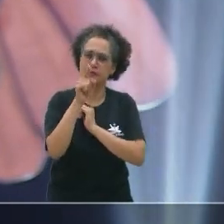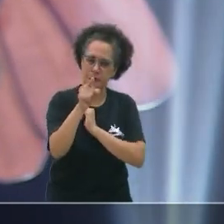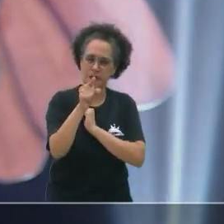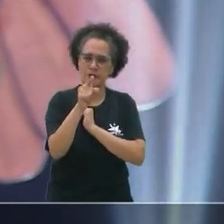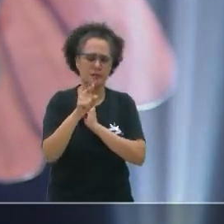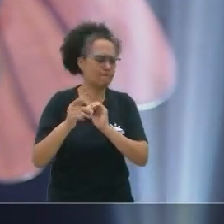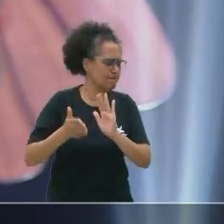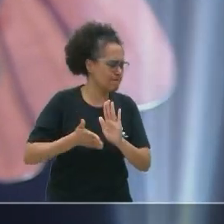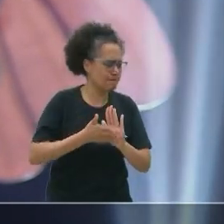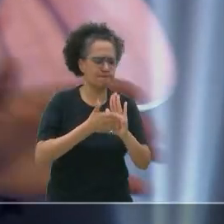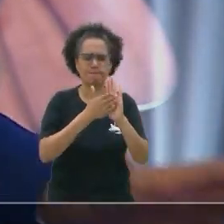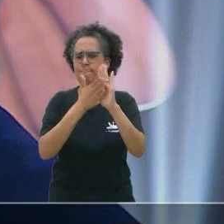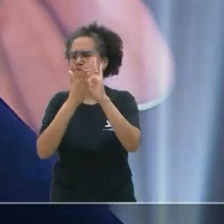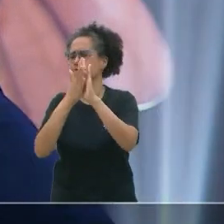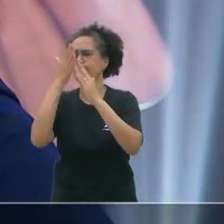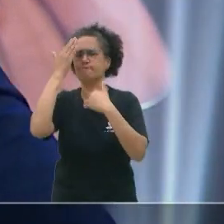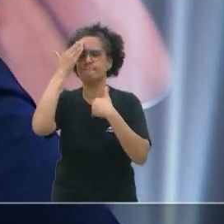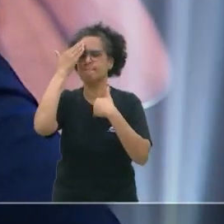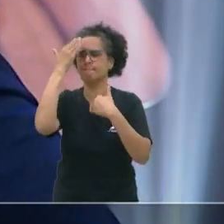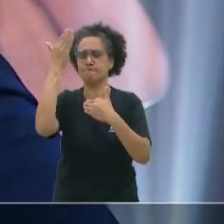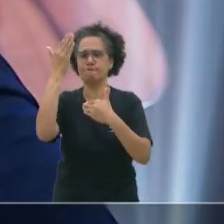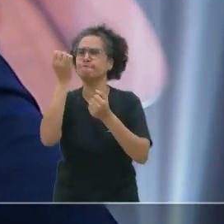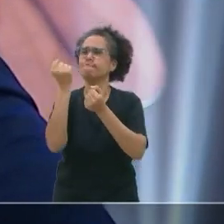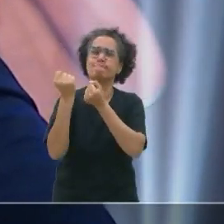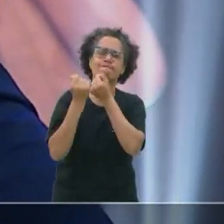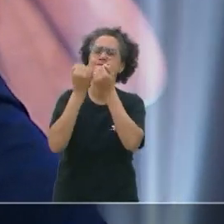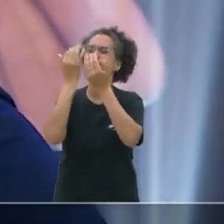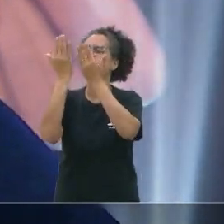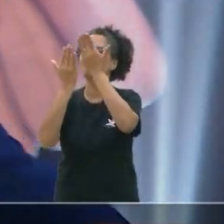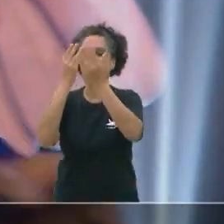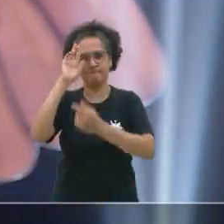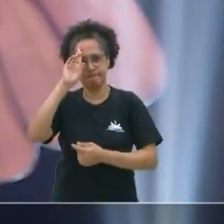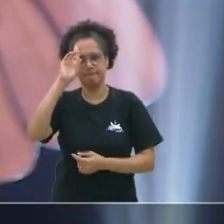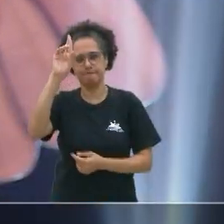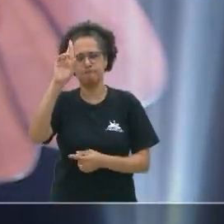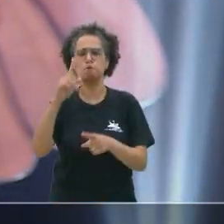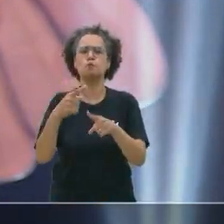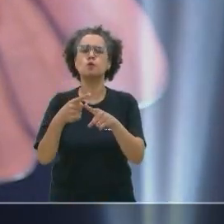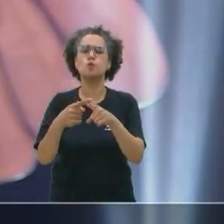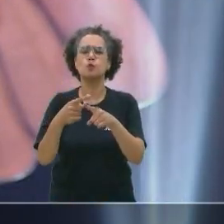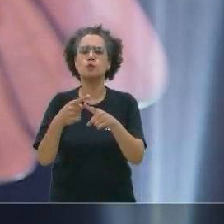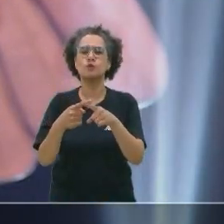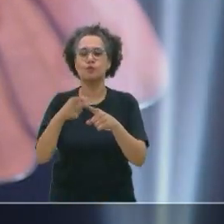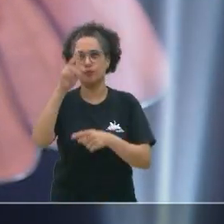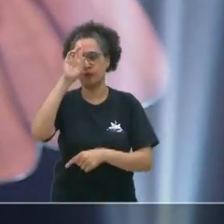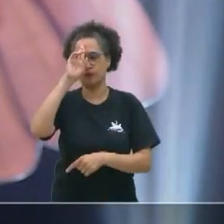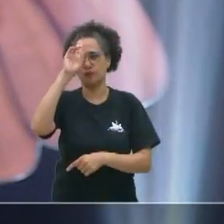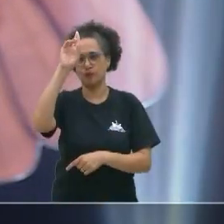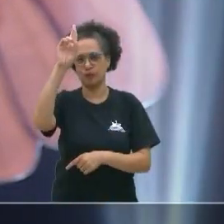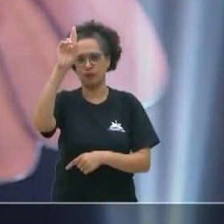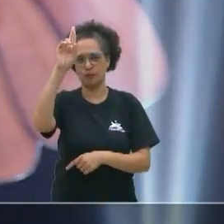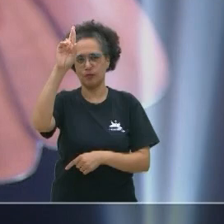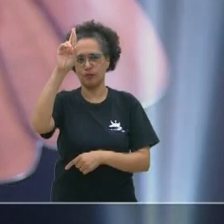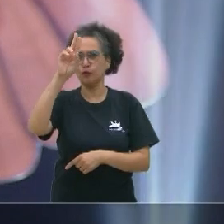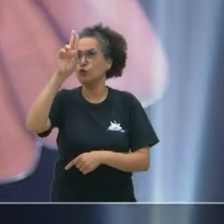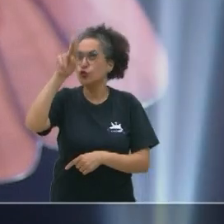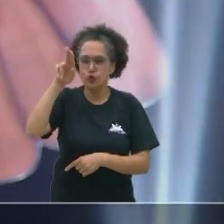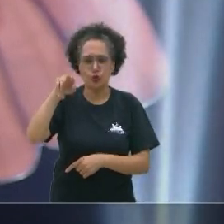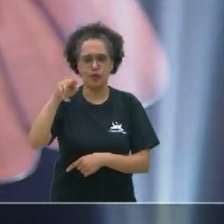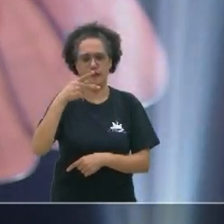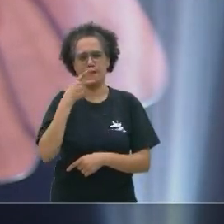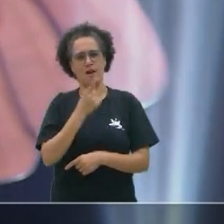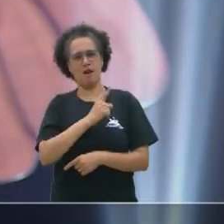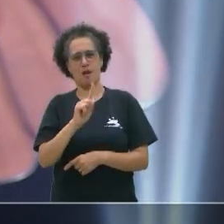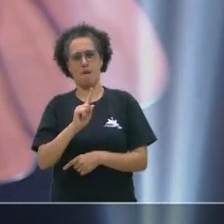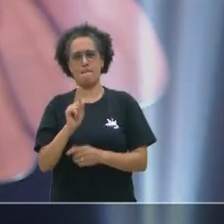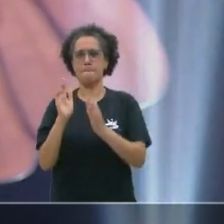Louve, agradeça, bendiza o Senhor, pois Ele não nega nenhum de seus favores. Ele não